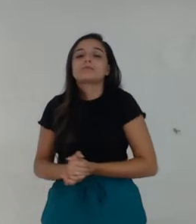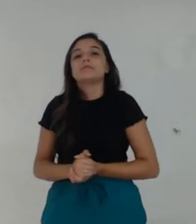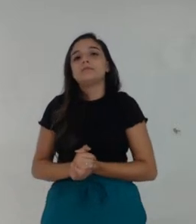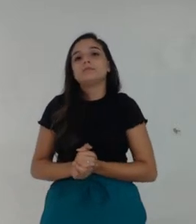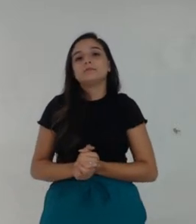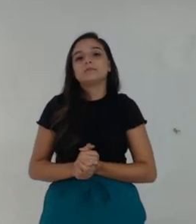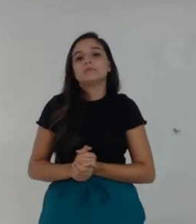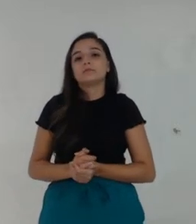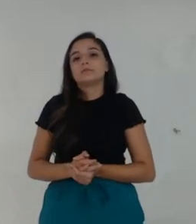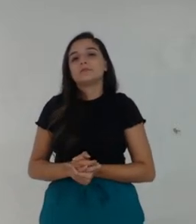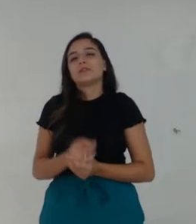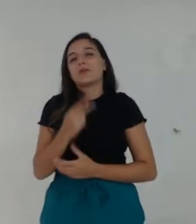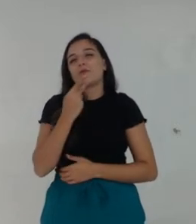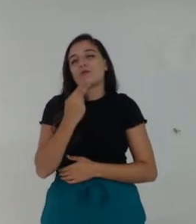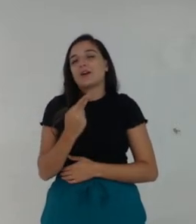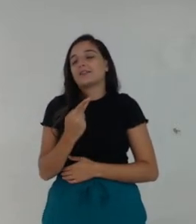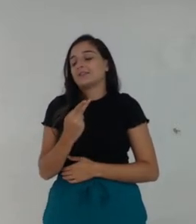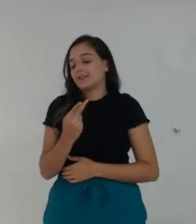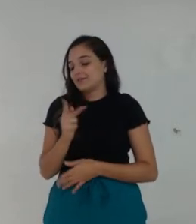aliás, deixa eu falar